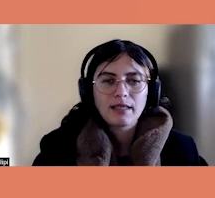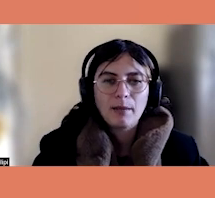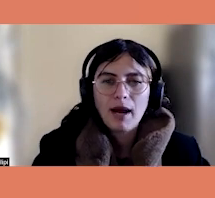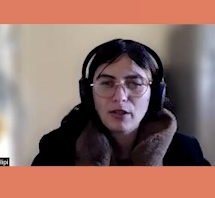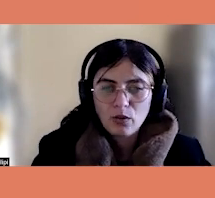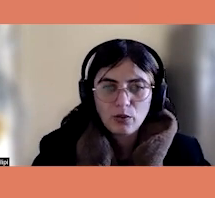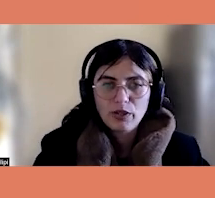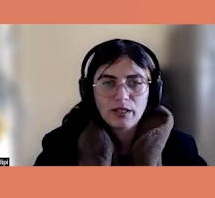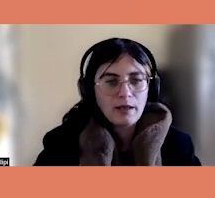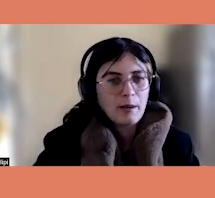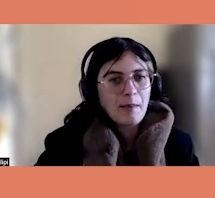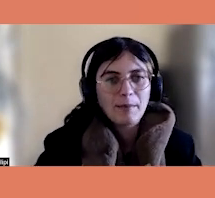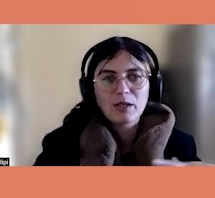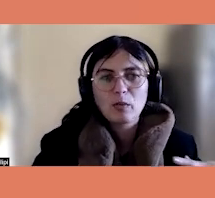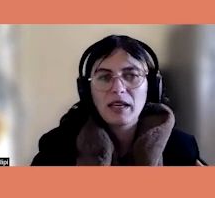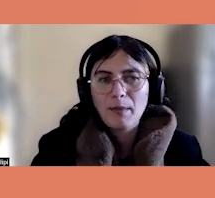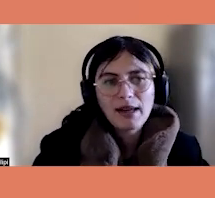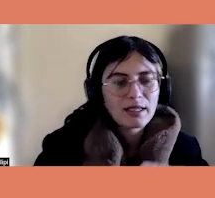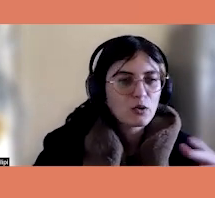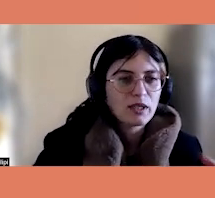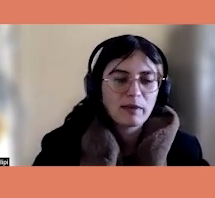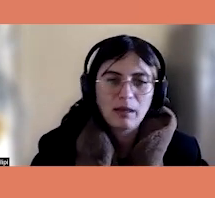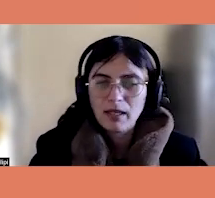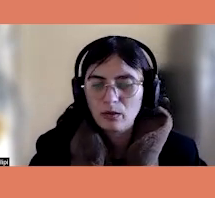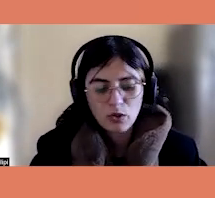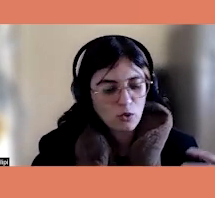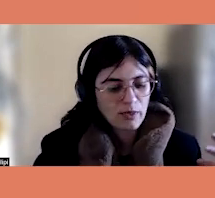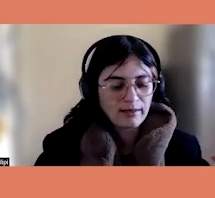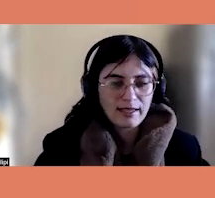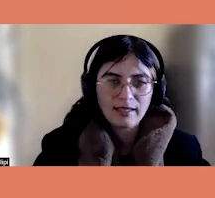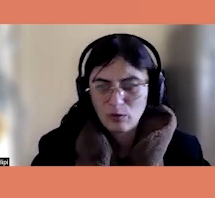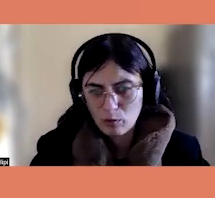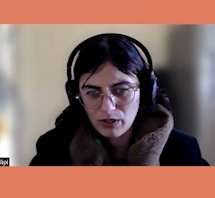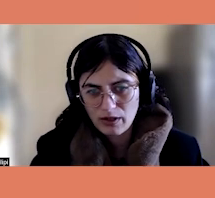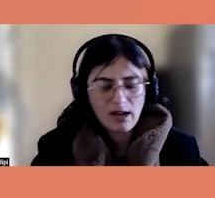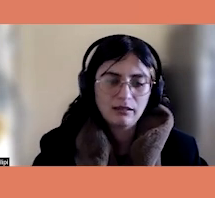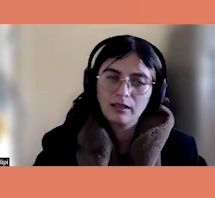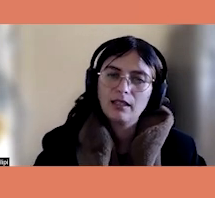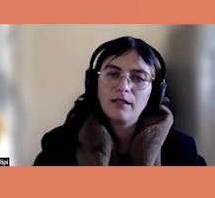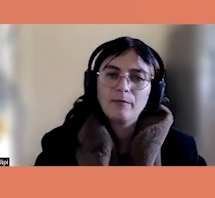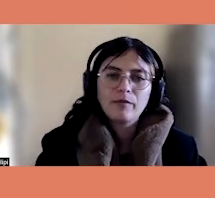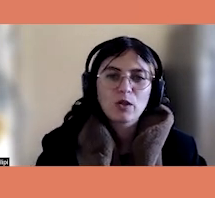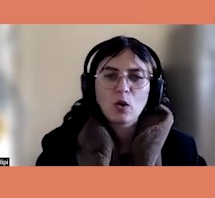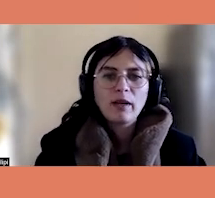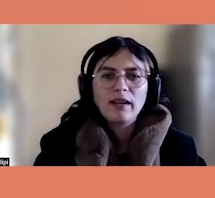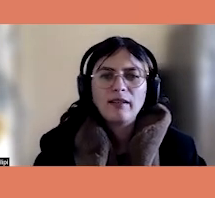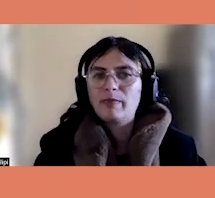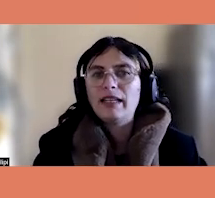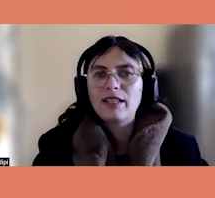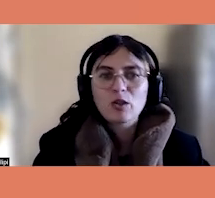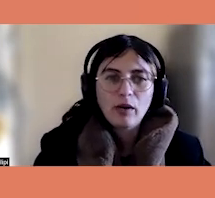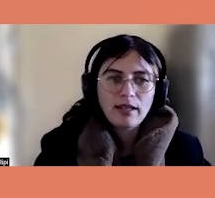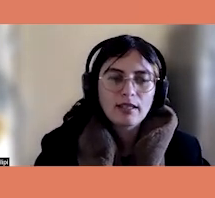mapas temáticos, mapas sobre queimadas, sobre desmatamento, sobre densidade populacional,